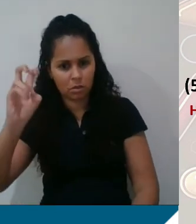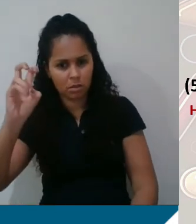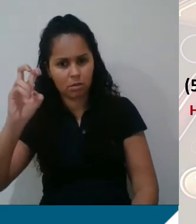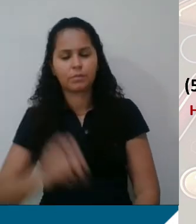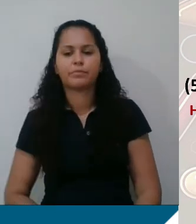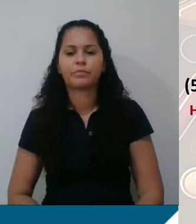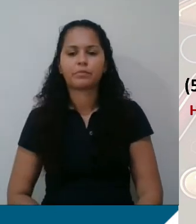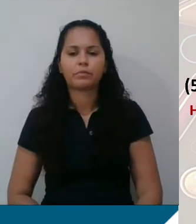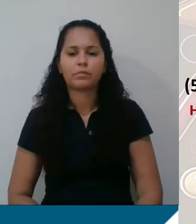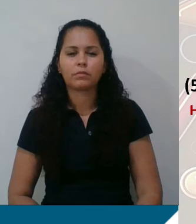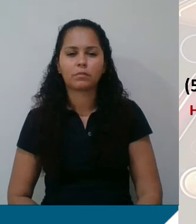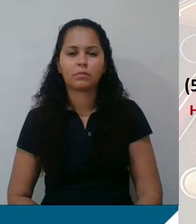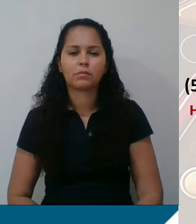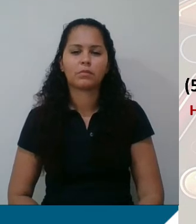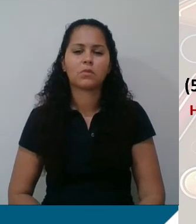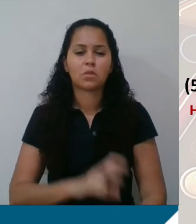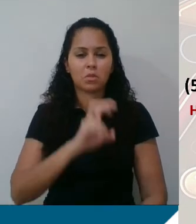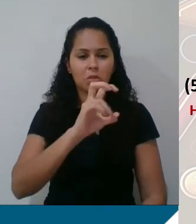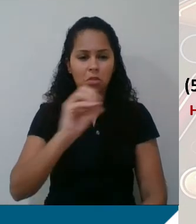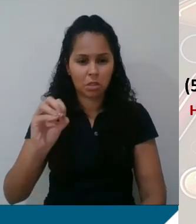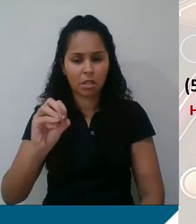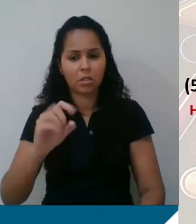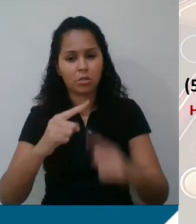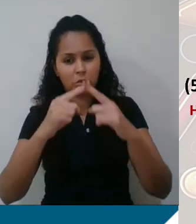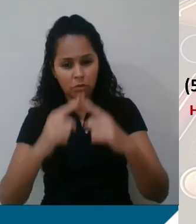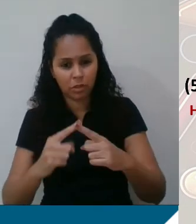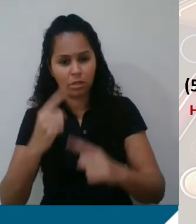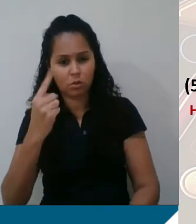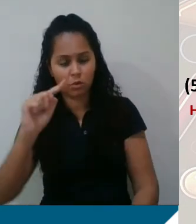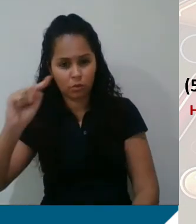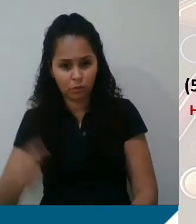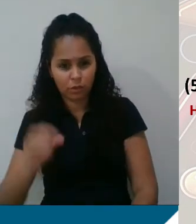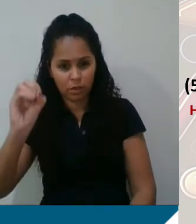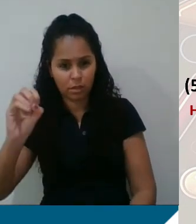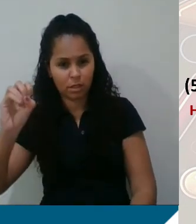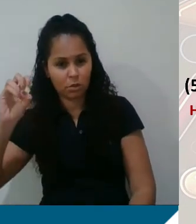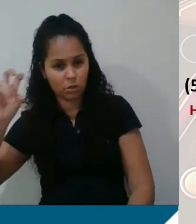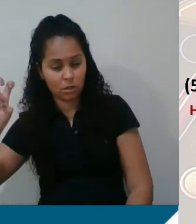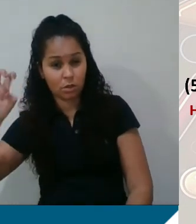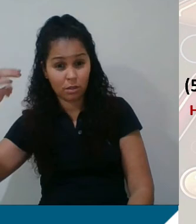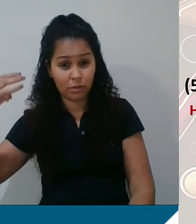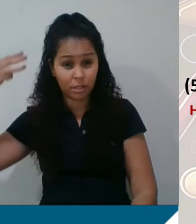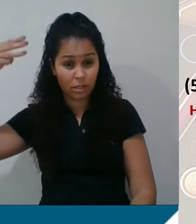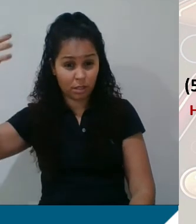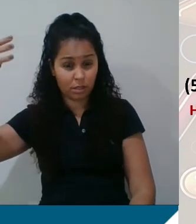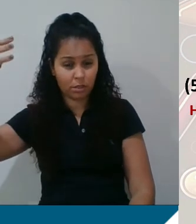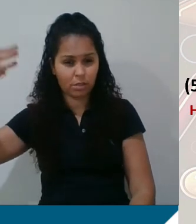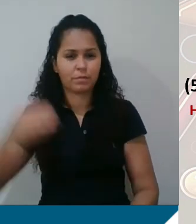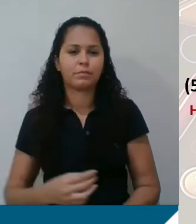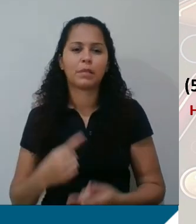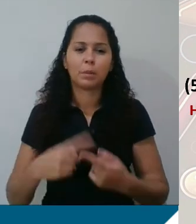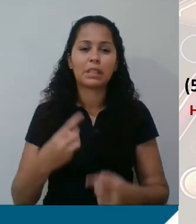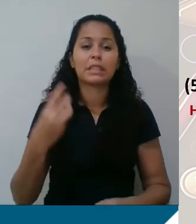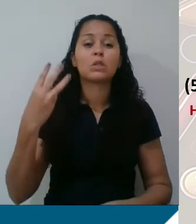aumentos de 5%. Eu vou ter R$500 vezes 1,05 elevado a 3, porque ele foi reajustado já por 3 períodos ou 3